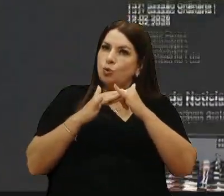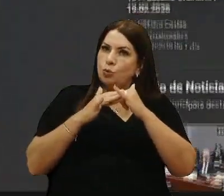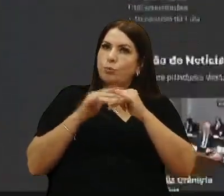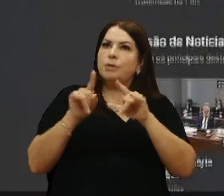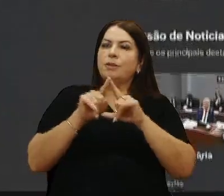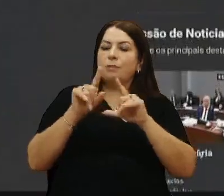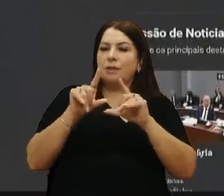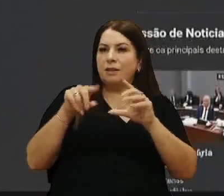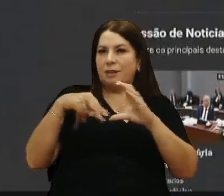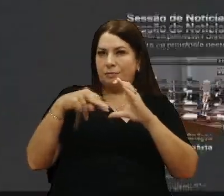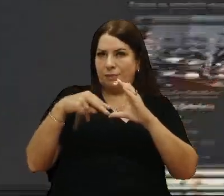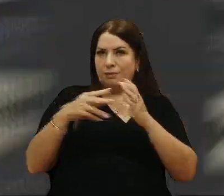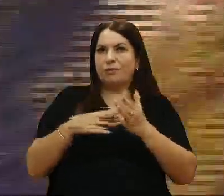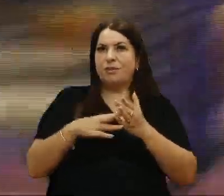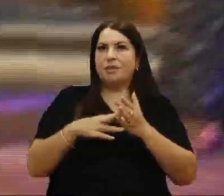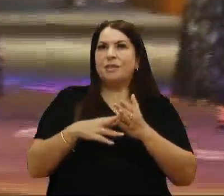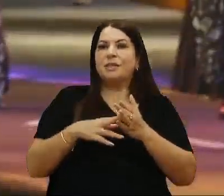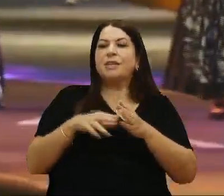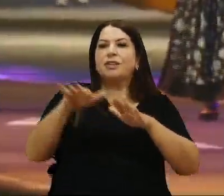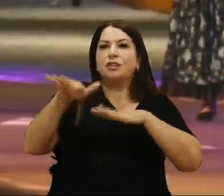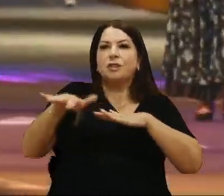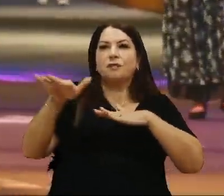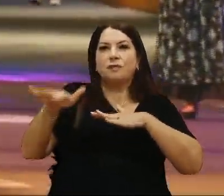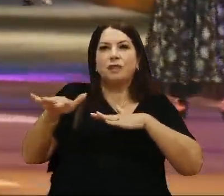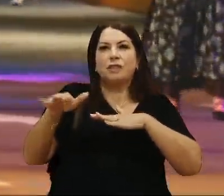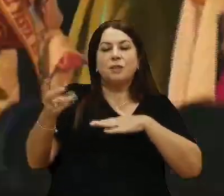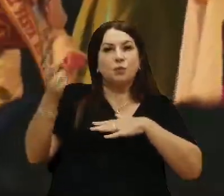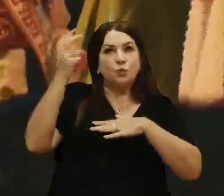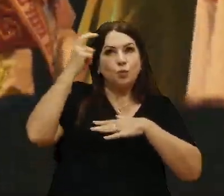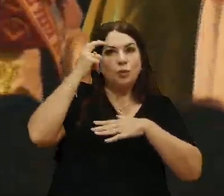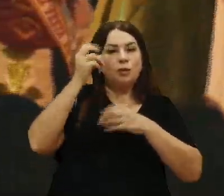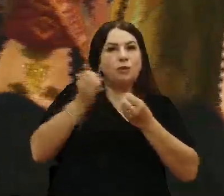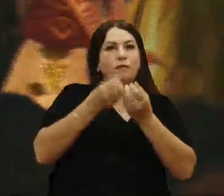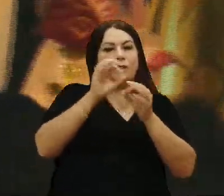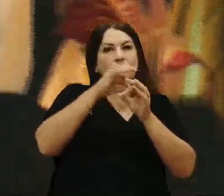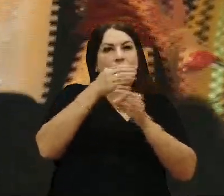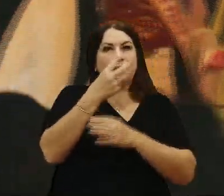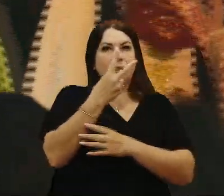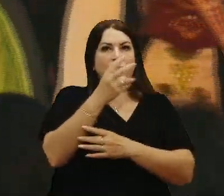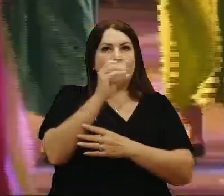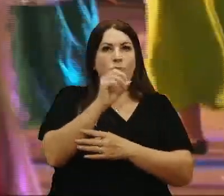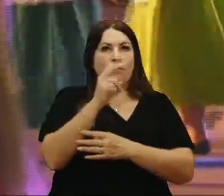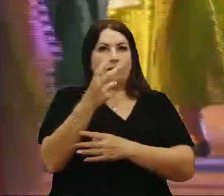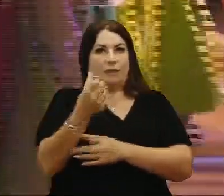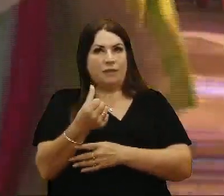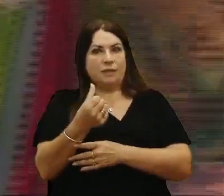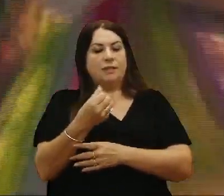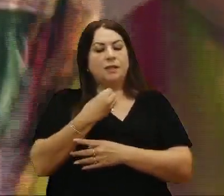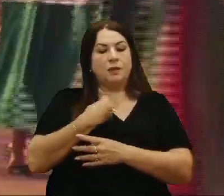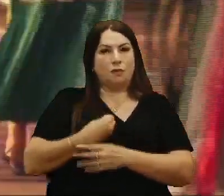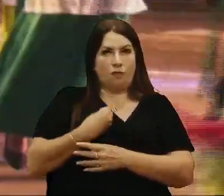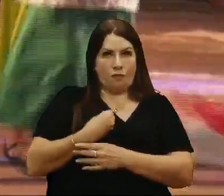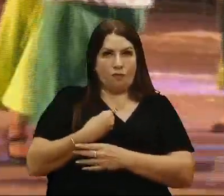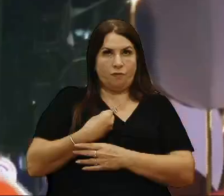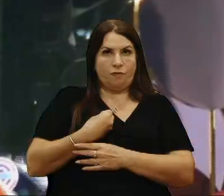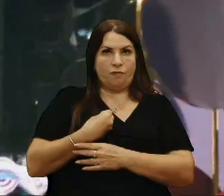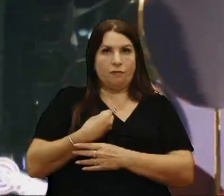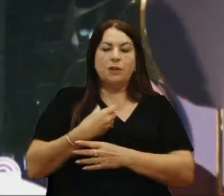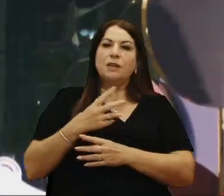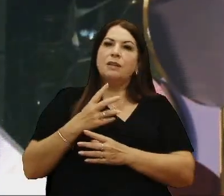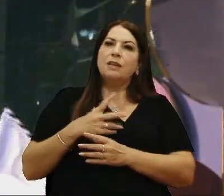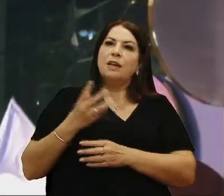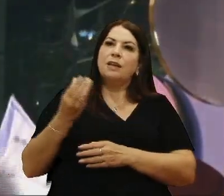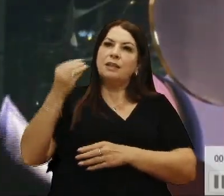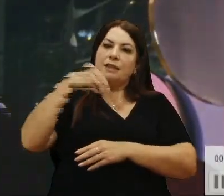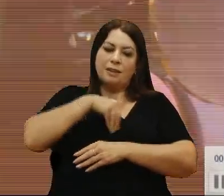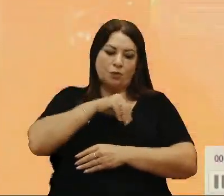Câmara Caxias. Desfile cênico-cultural da Festa da Uva 2026, ao vivo, para quem carrega a Serra